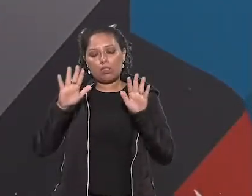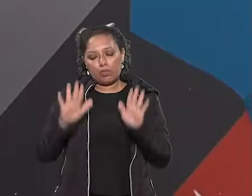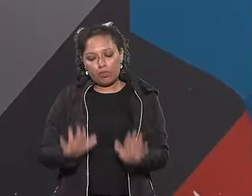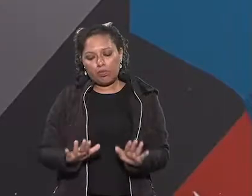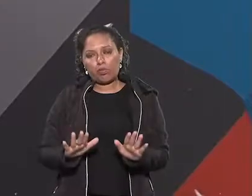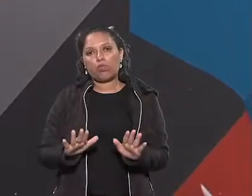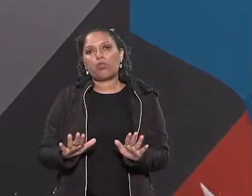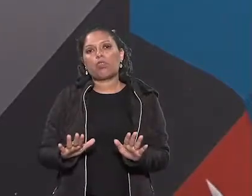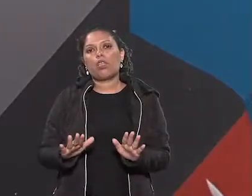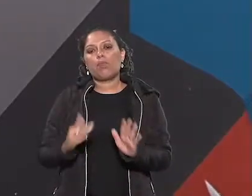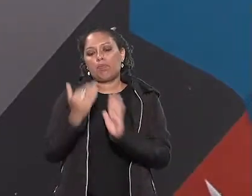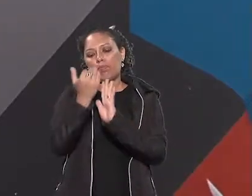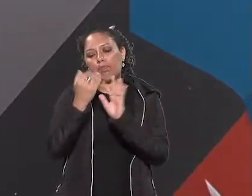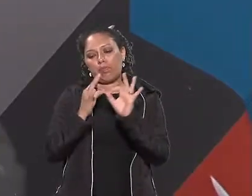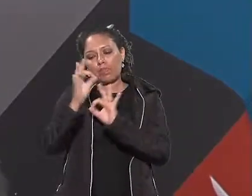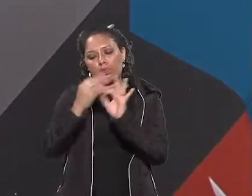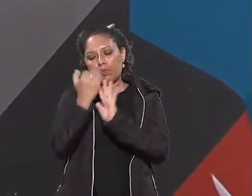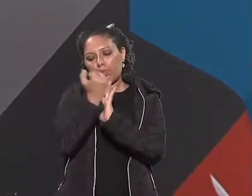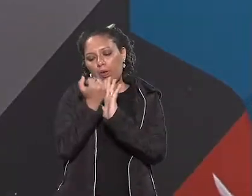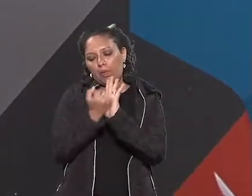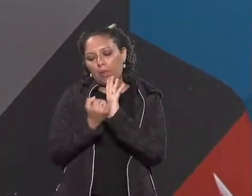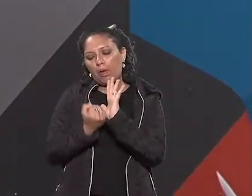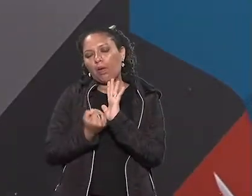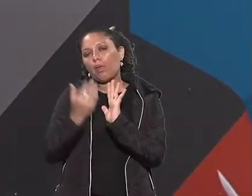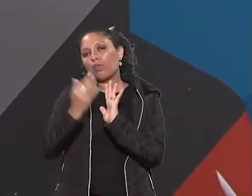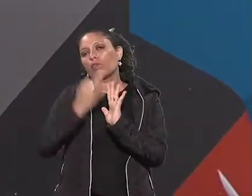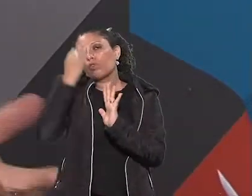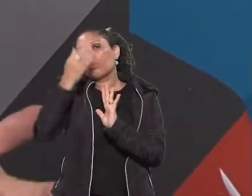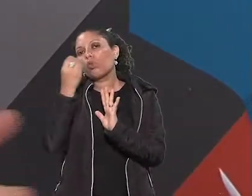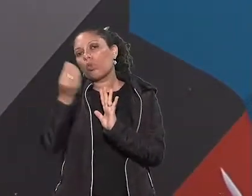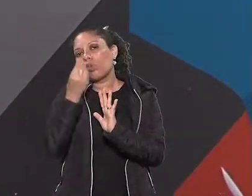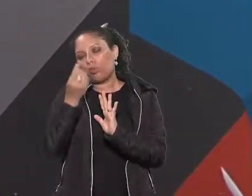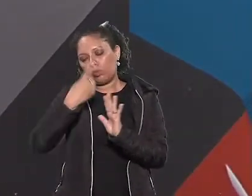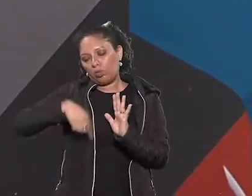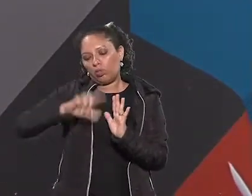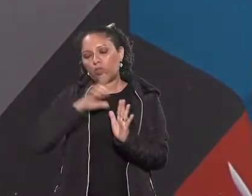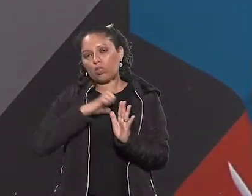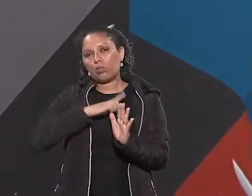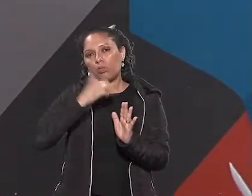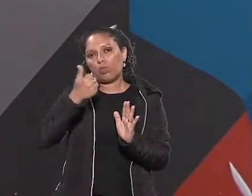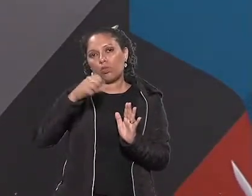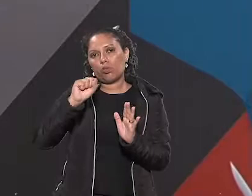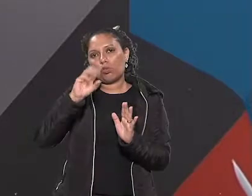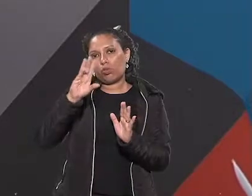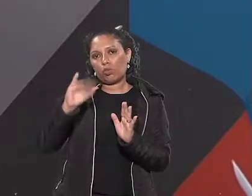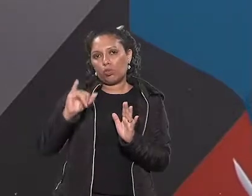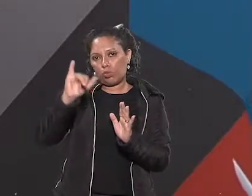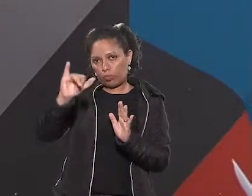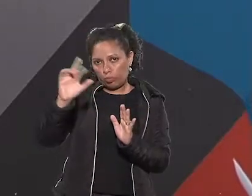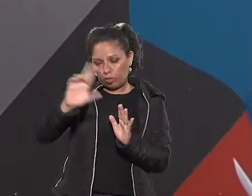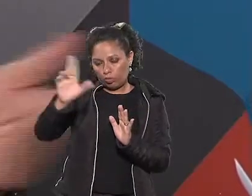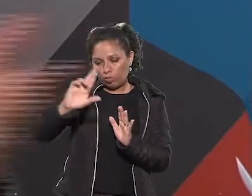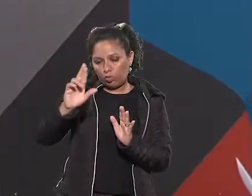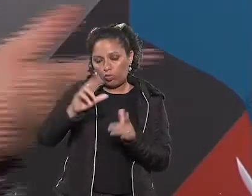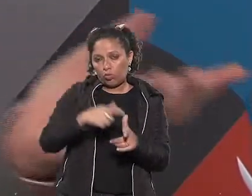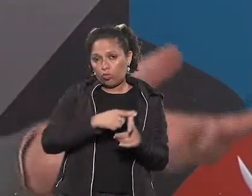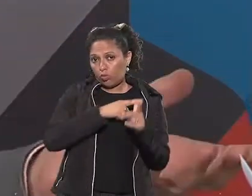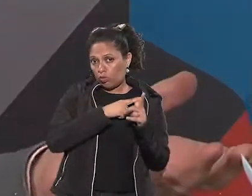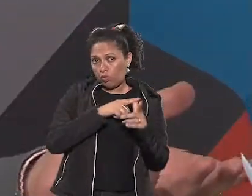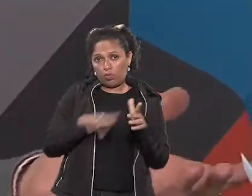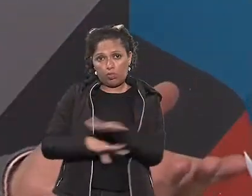estabelecido novas metas. Nós estamos com 18 bilhões de dívidas